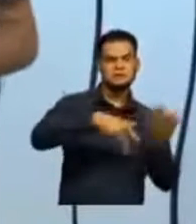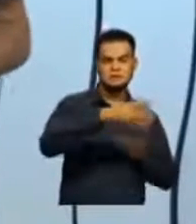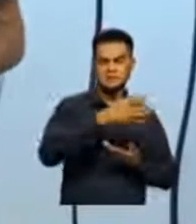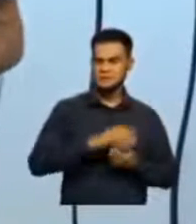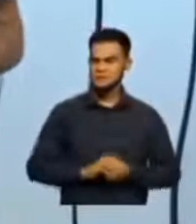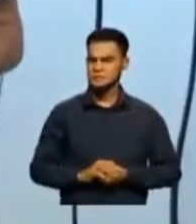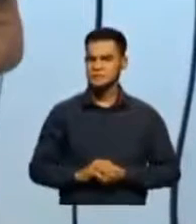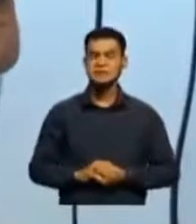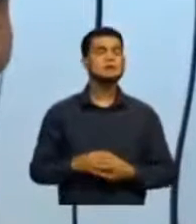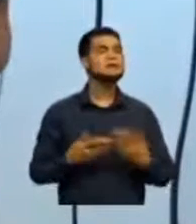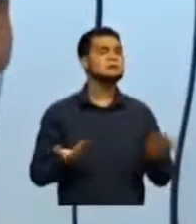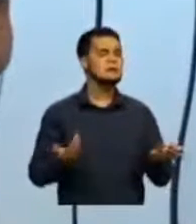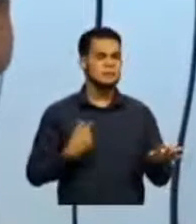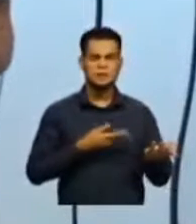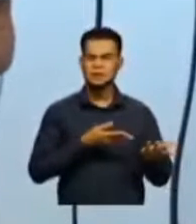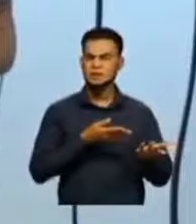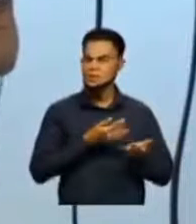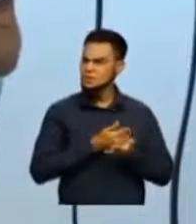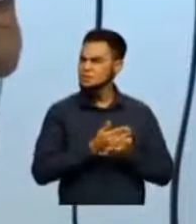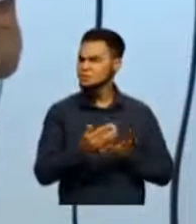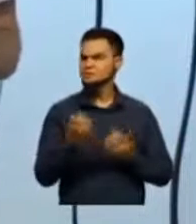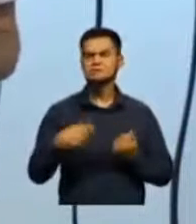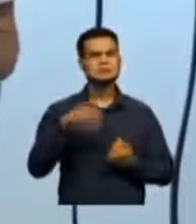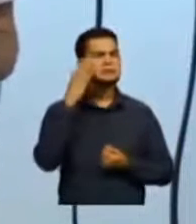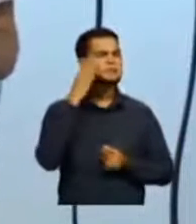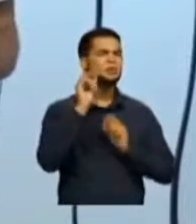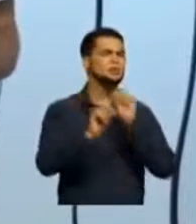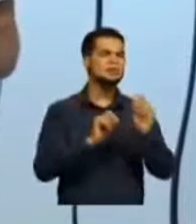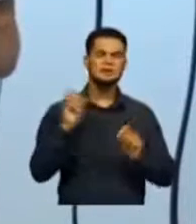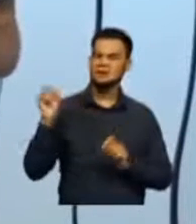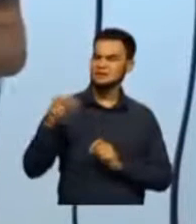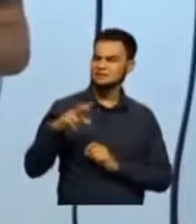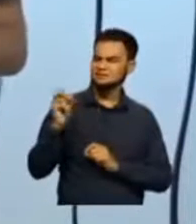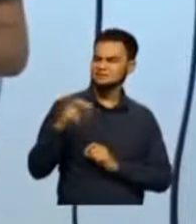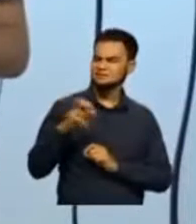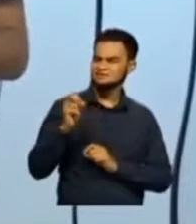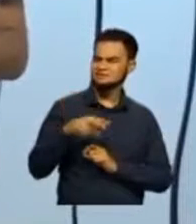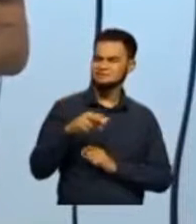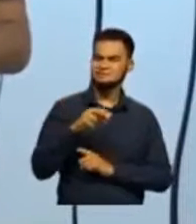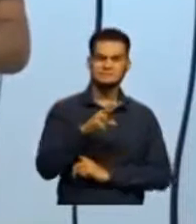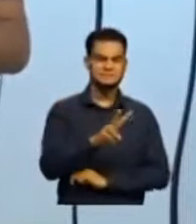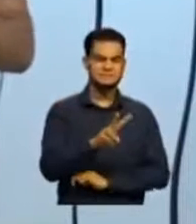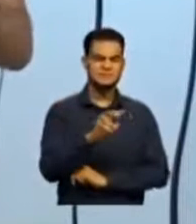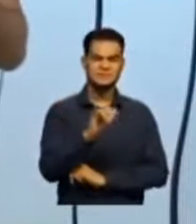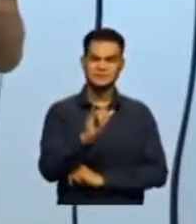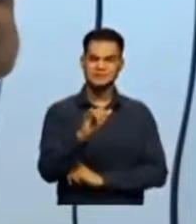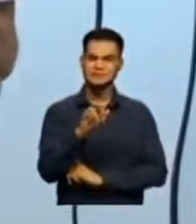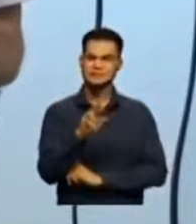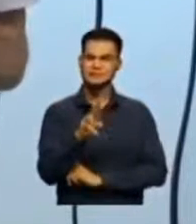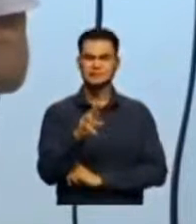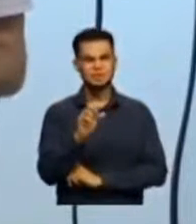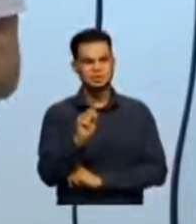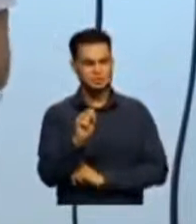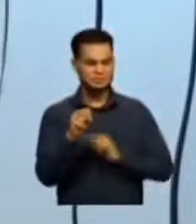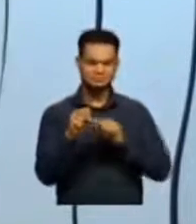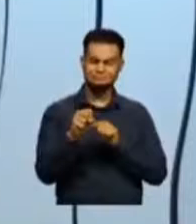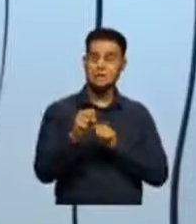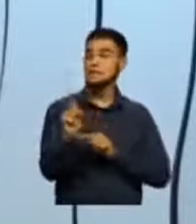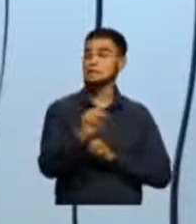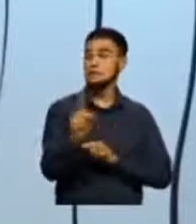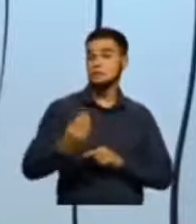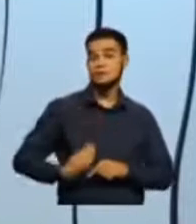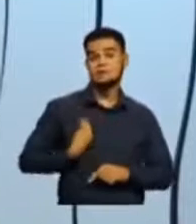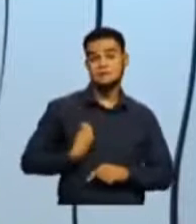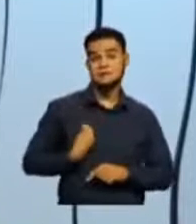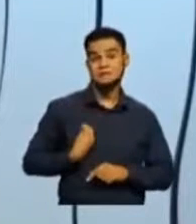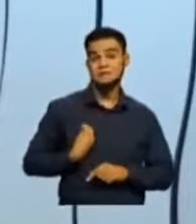Para a gente começar, a gente tem que saber primeiro o que são os vírus. Vírus, ele não é nem ser vivo e nem ser não